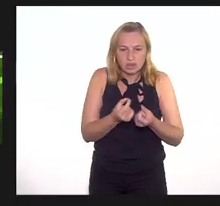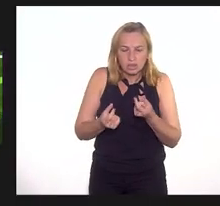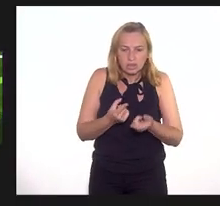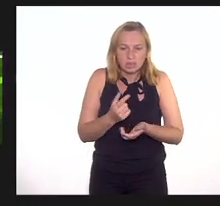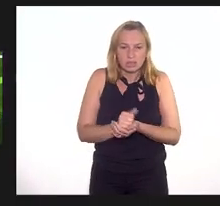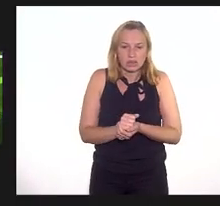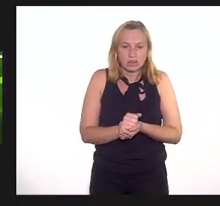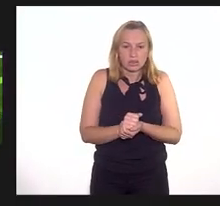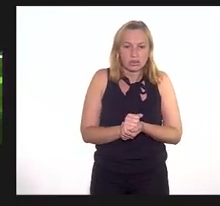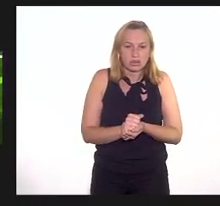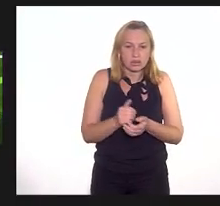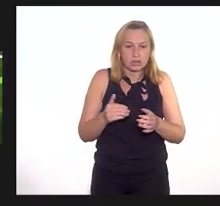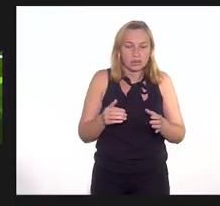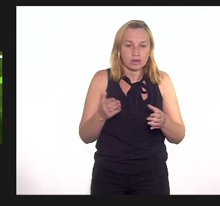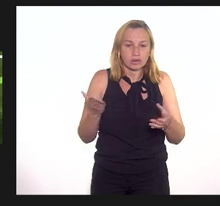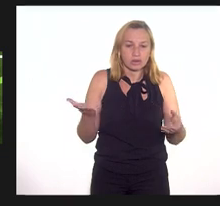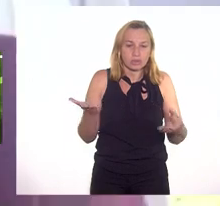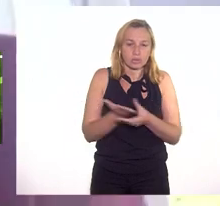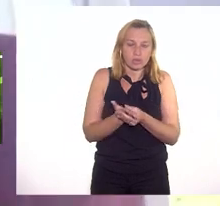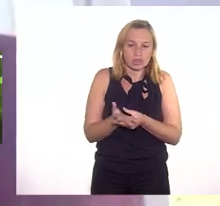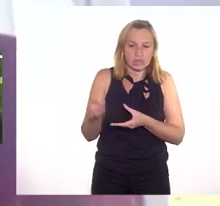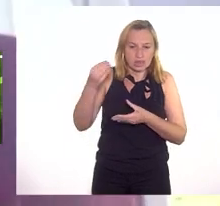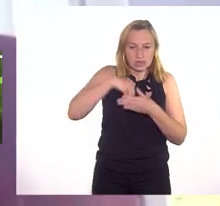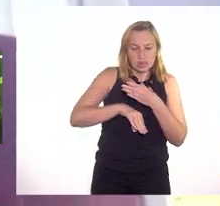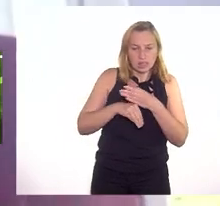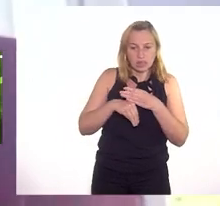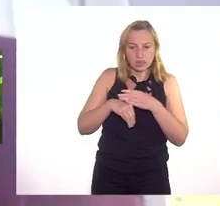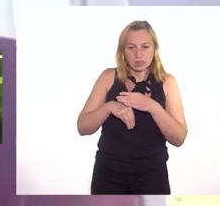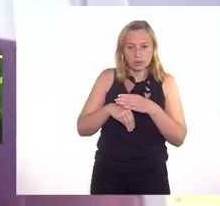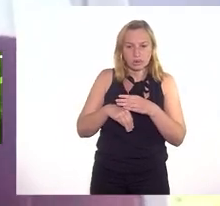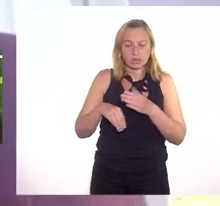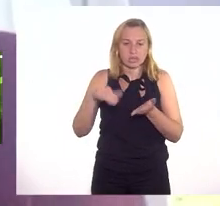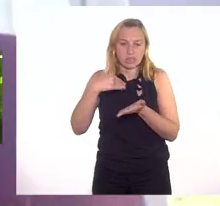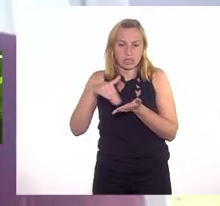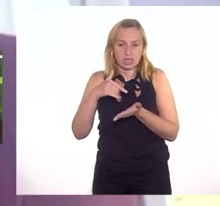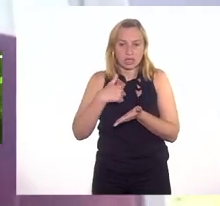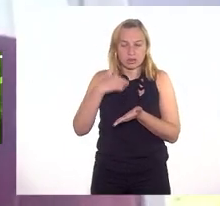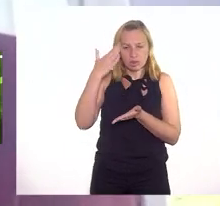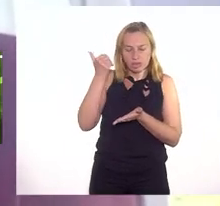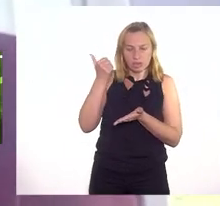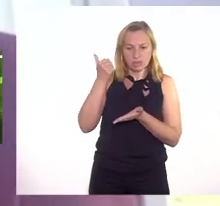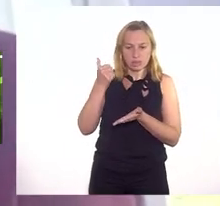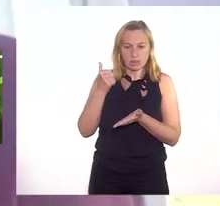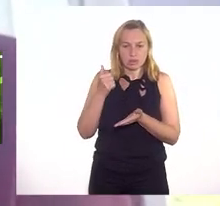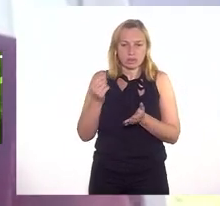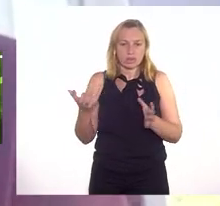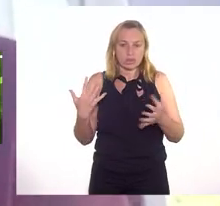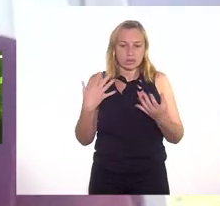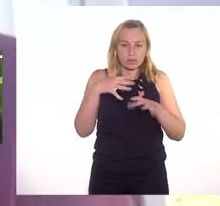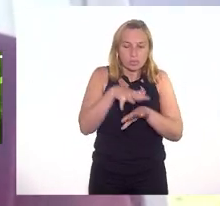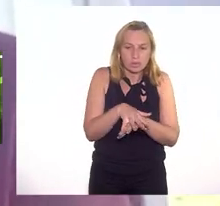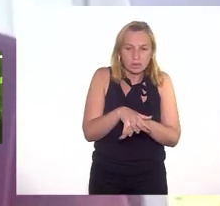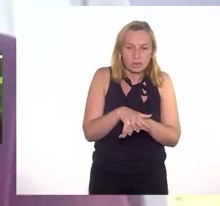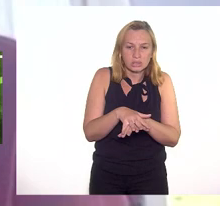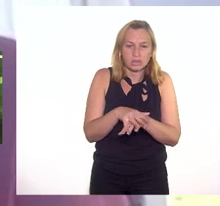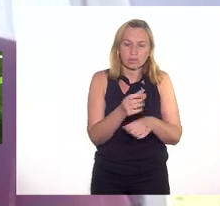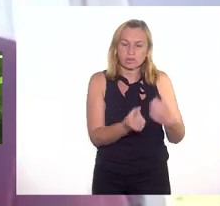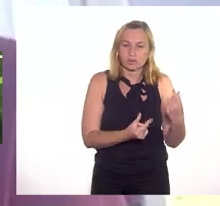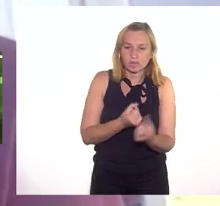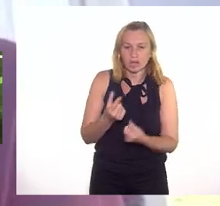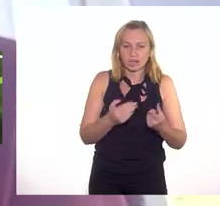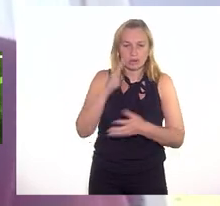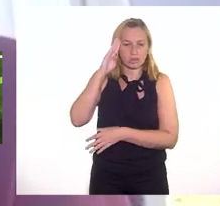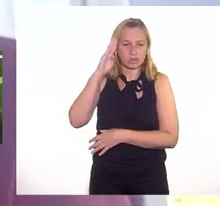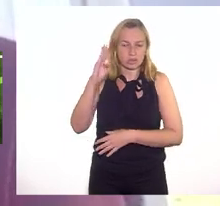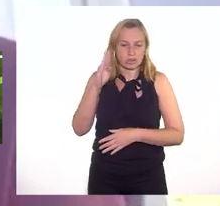gente abriu um processo interno dentro da Secretaria pelo SEI para pleitear a inclusão dos raros como prioridade